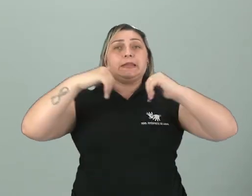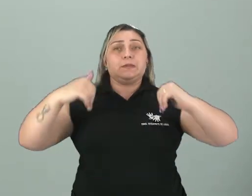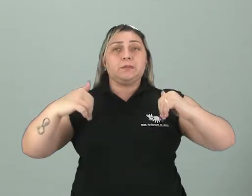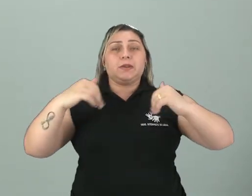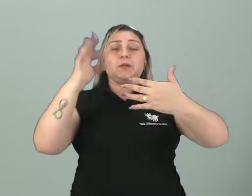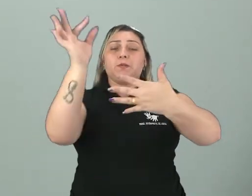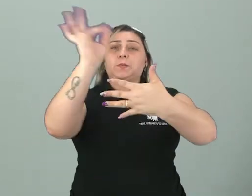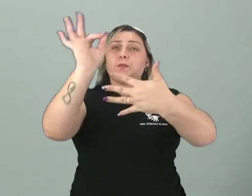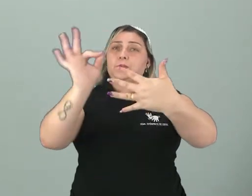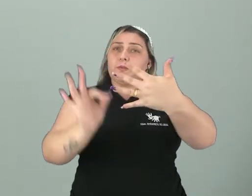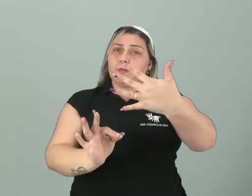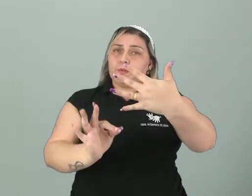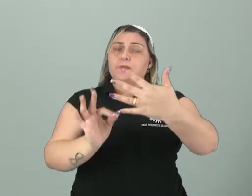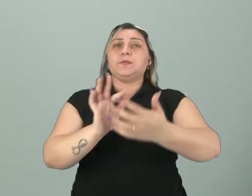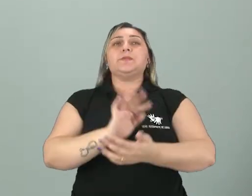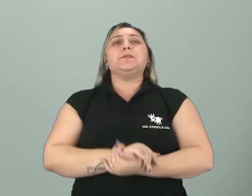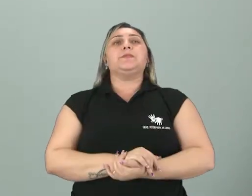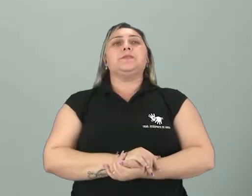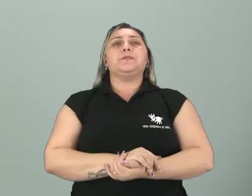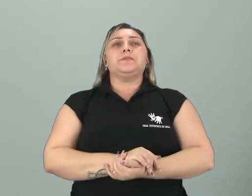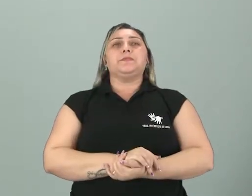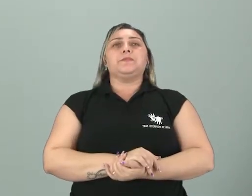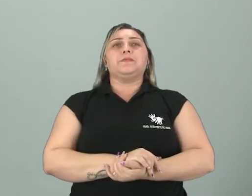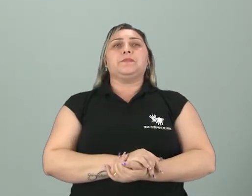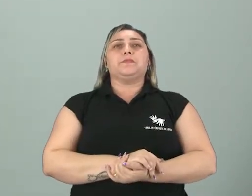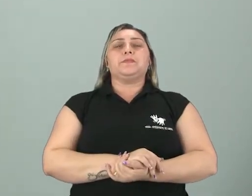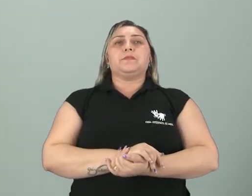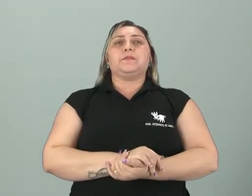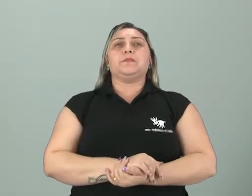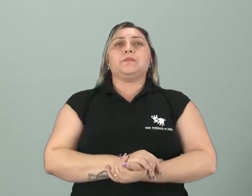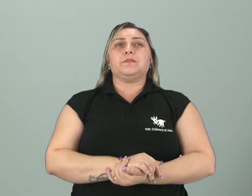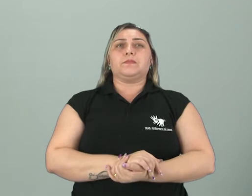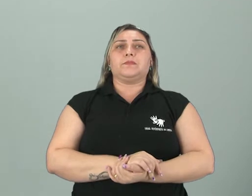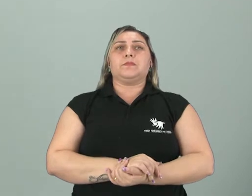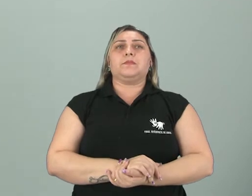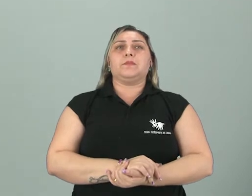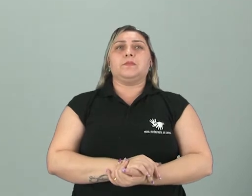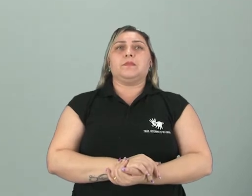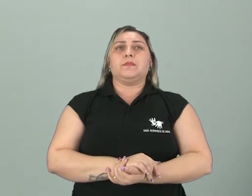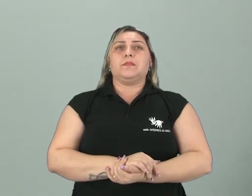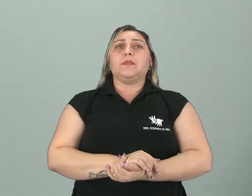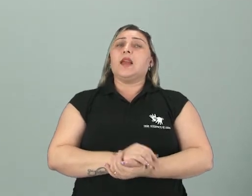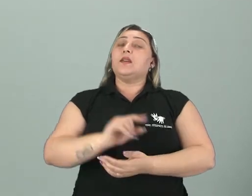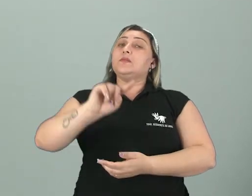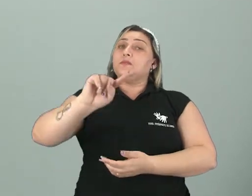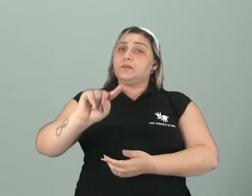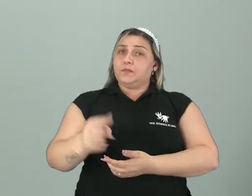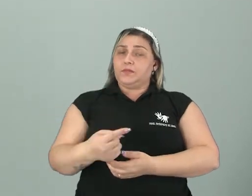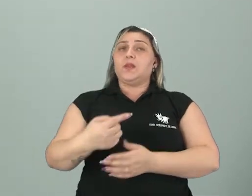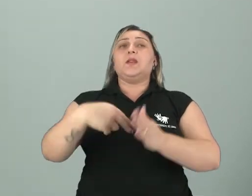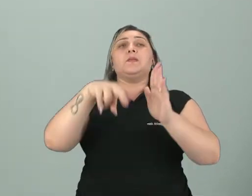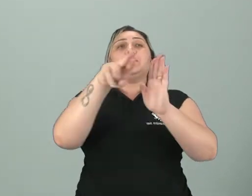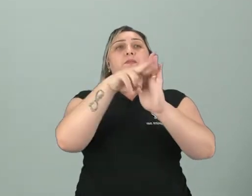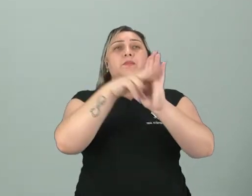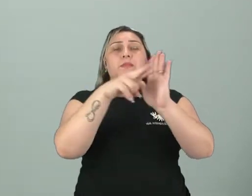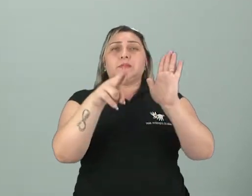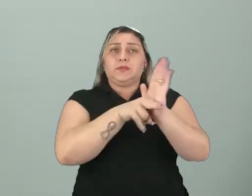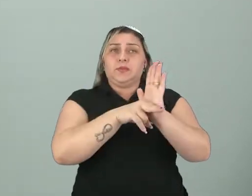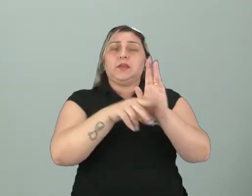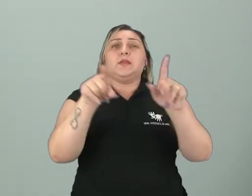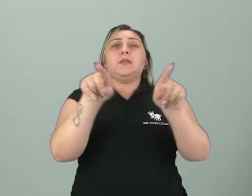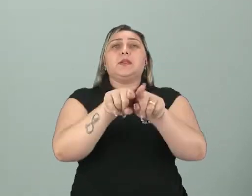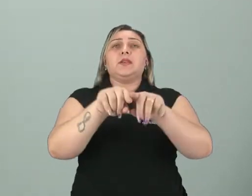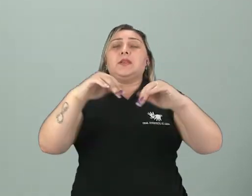separar, para fazer essa enumeração, para separar esses termos. A vírgula, gente, outra regra, serve